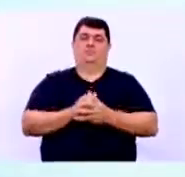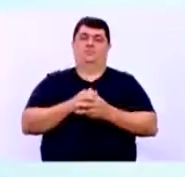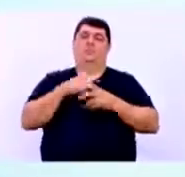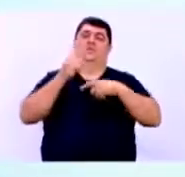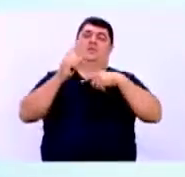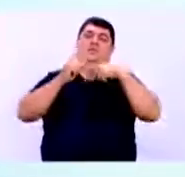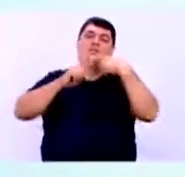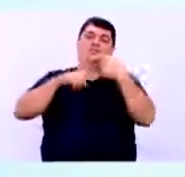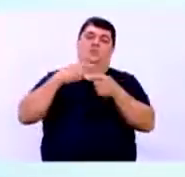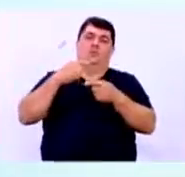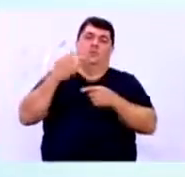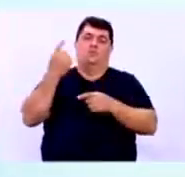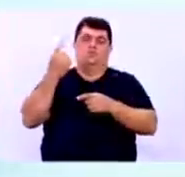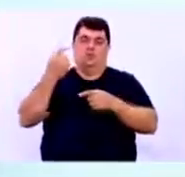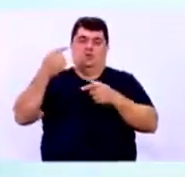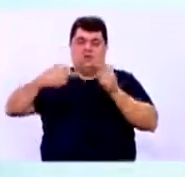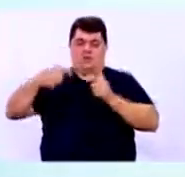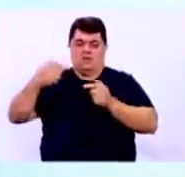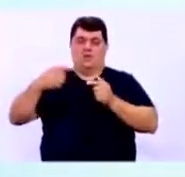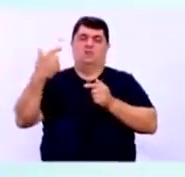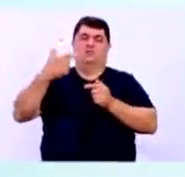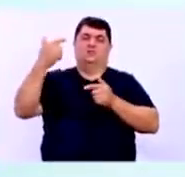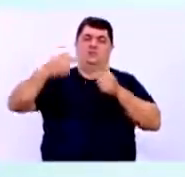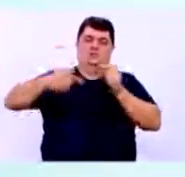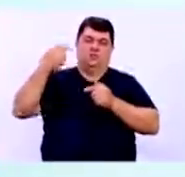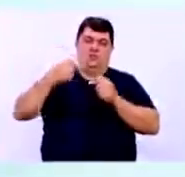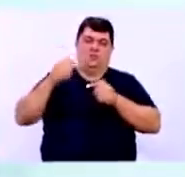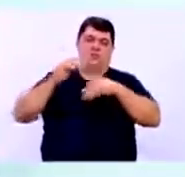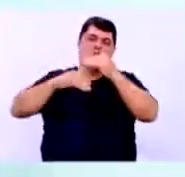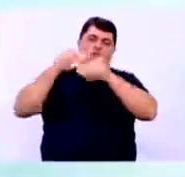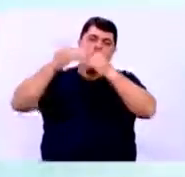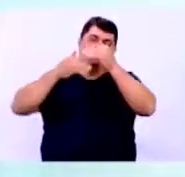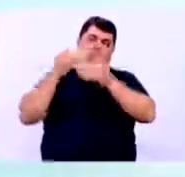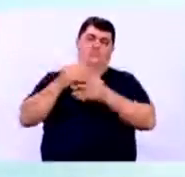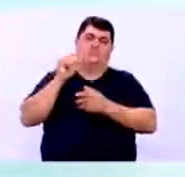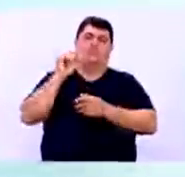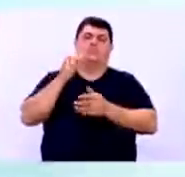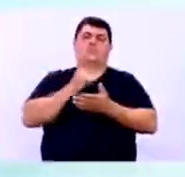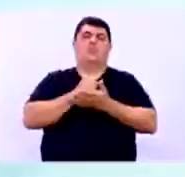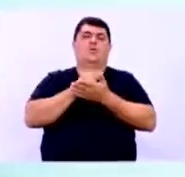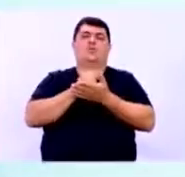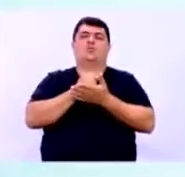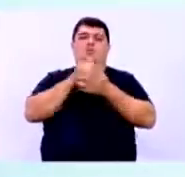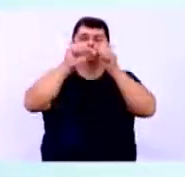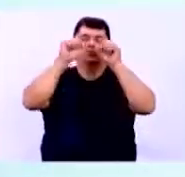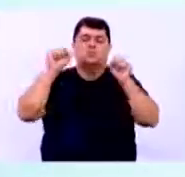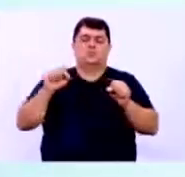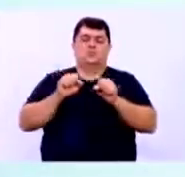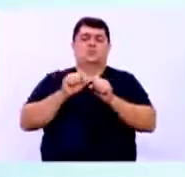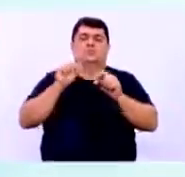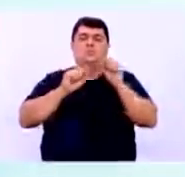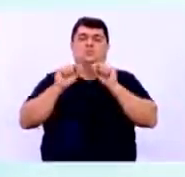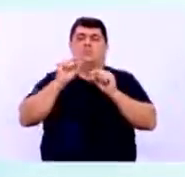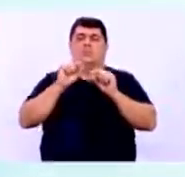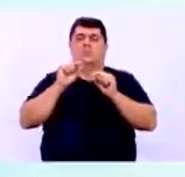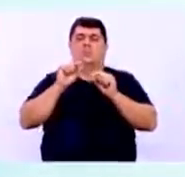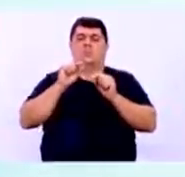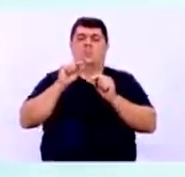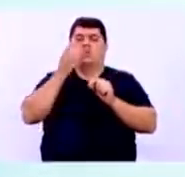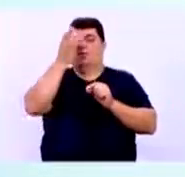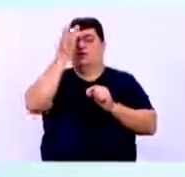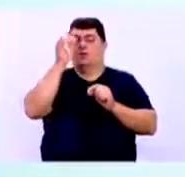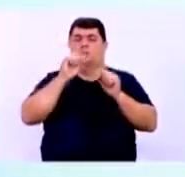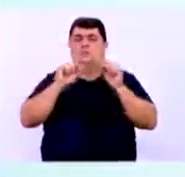veio Primeira Guerra, Segunda Guerra e outros. E o que ajudou no processo de informatização e facilitação dos